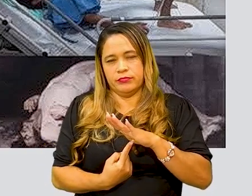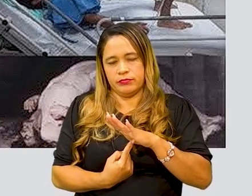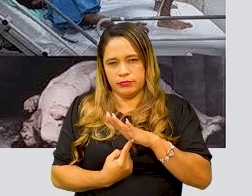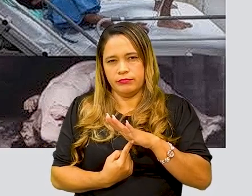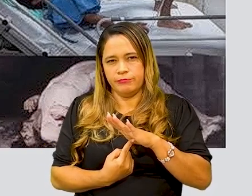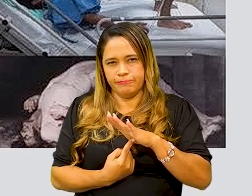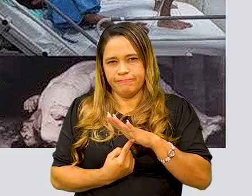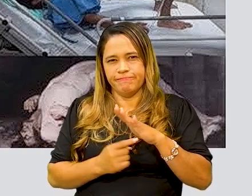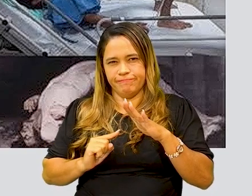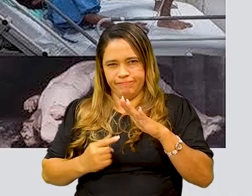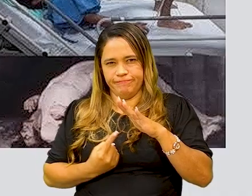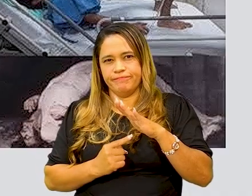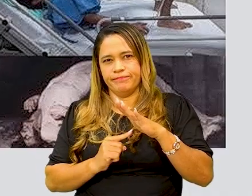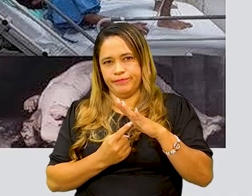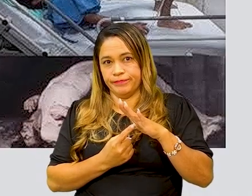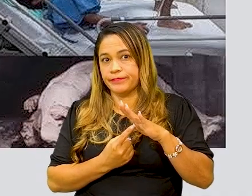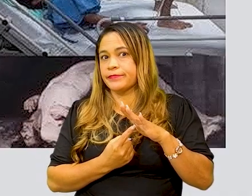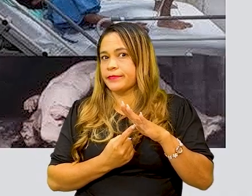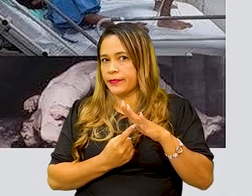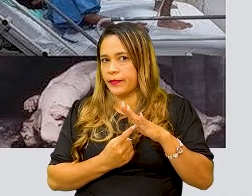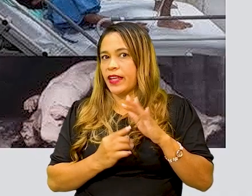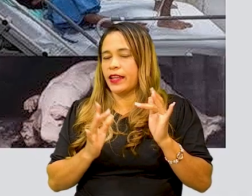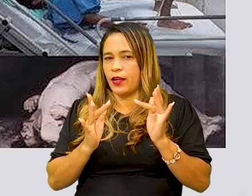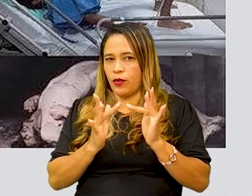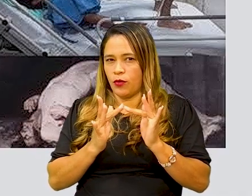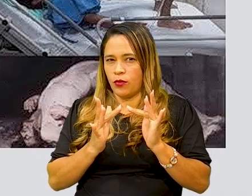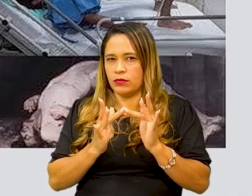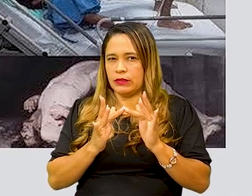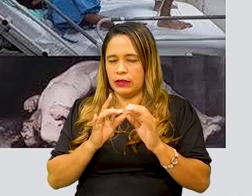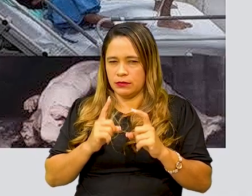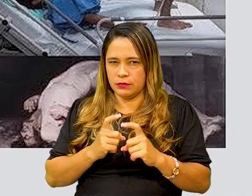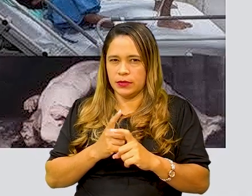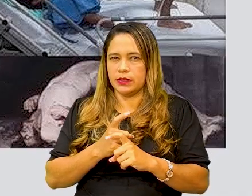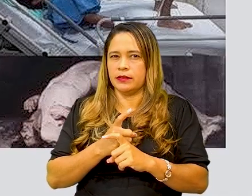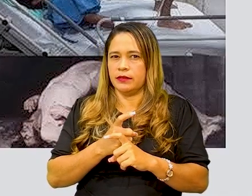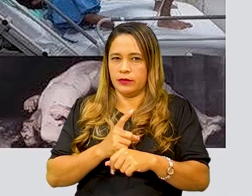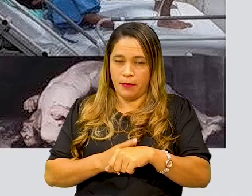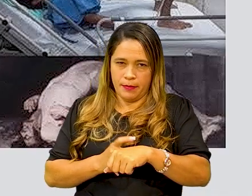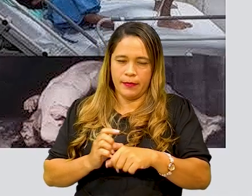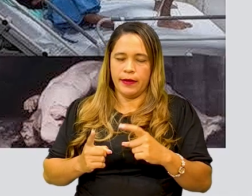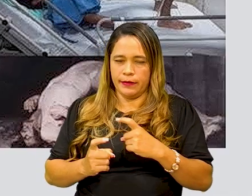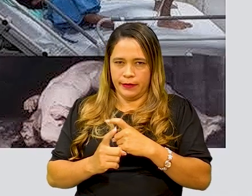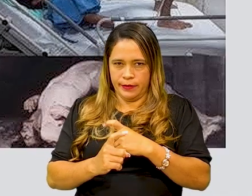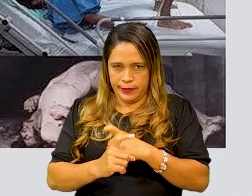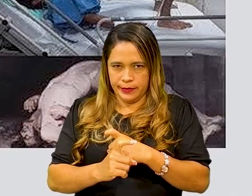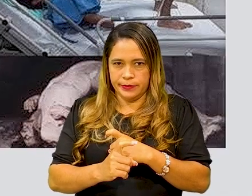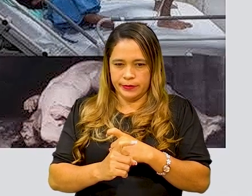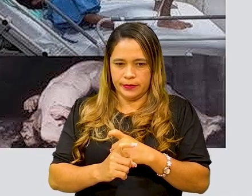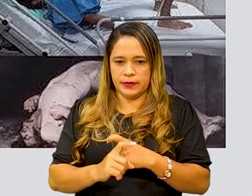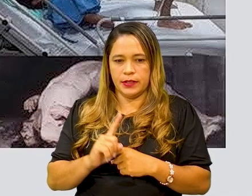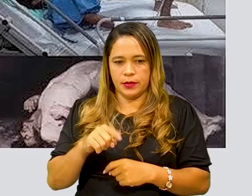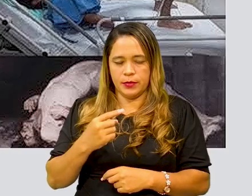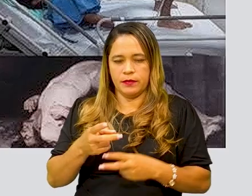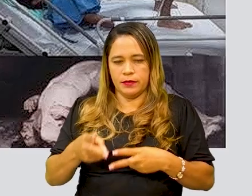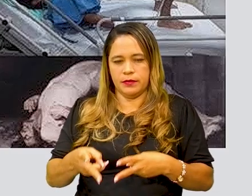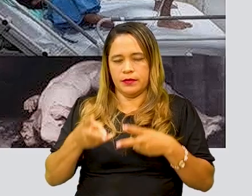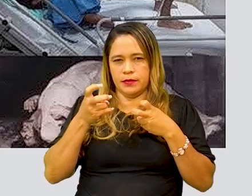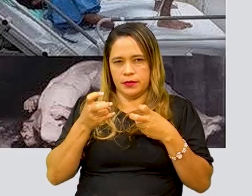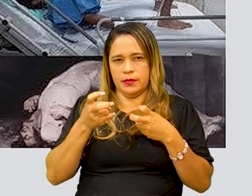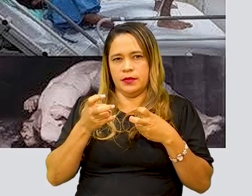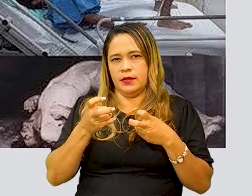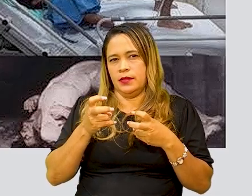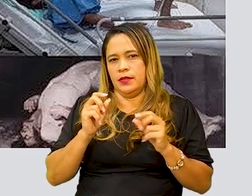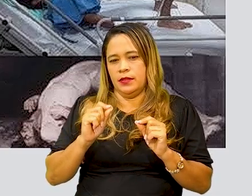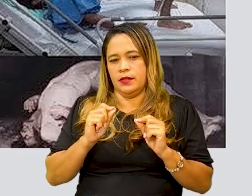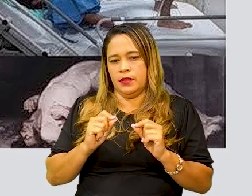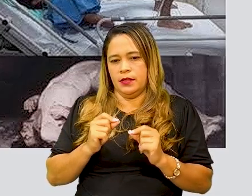ferimentos profundos na pele e que entrem em contato com a bactéria ou com os esporos da bactéria. E o que a gente vai perceber como sintoma dessa doença é o que você está